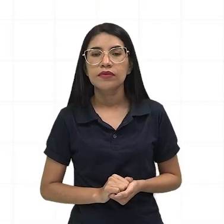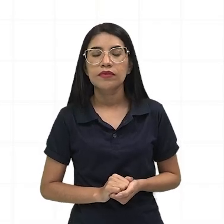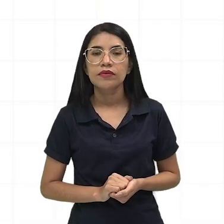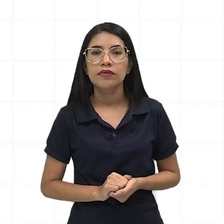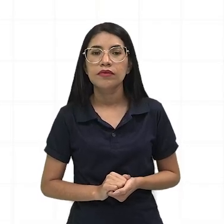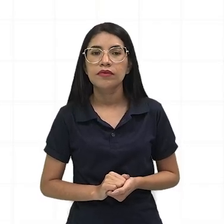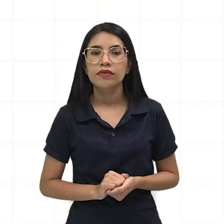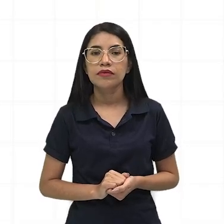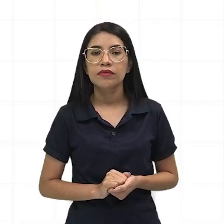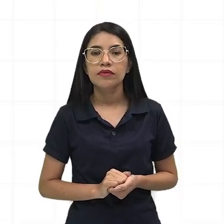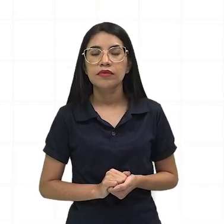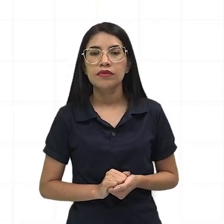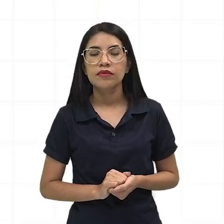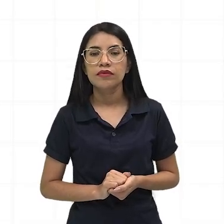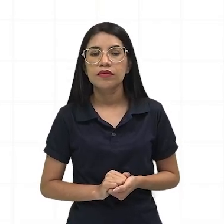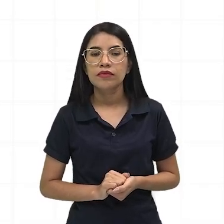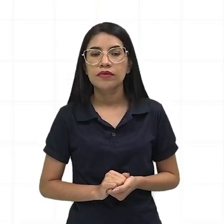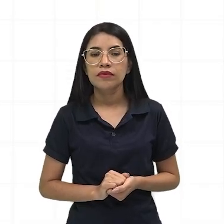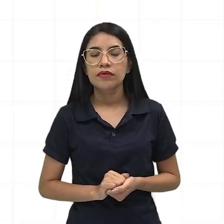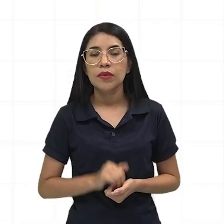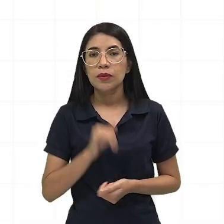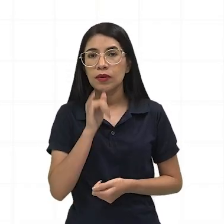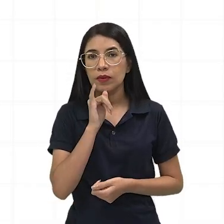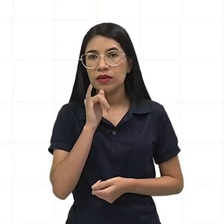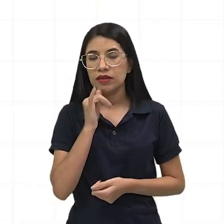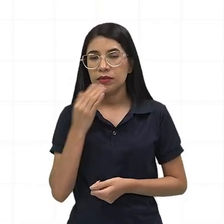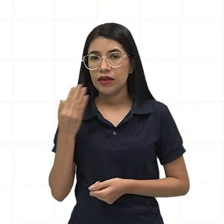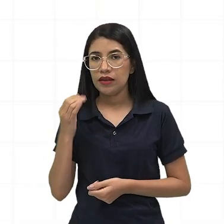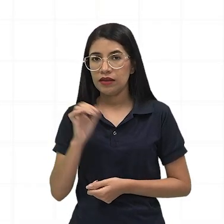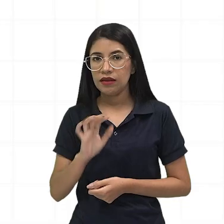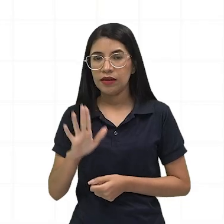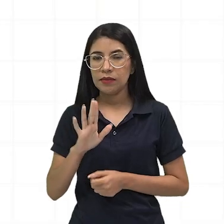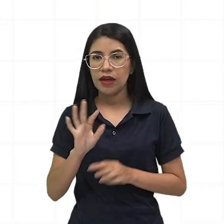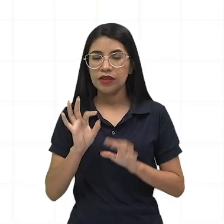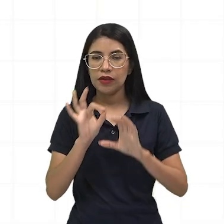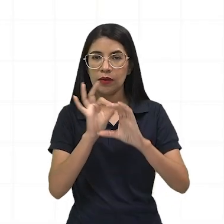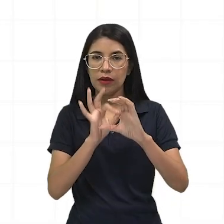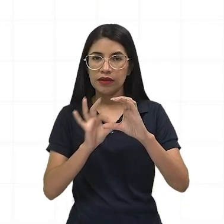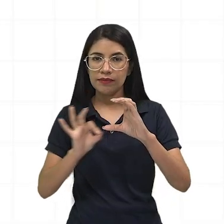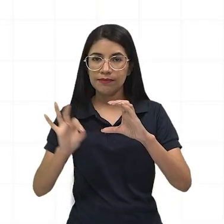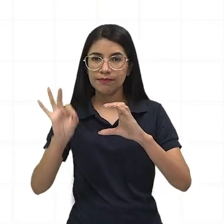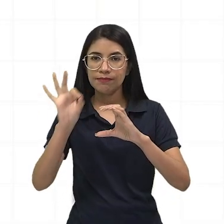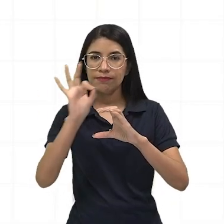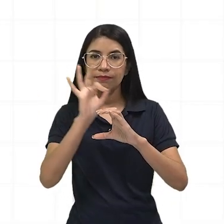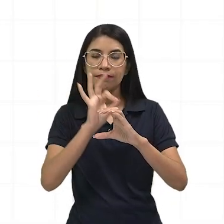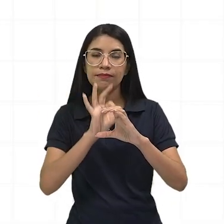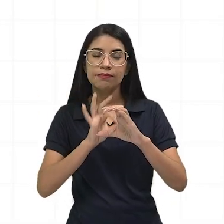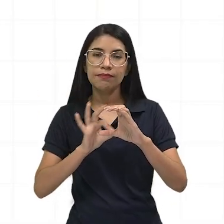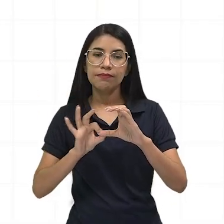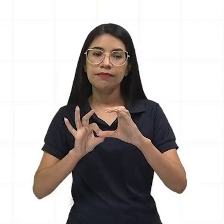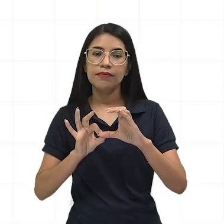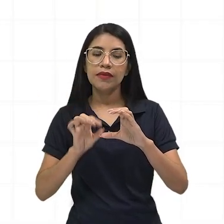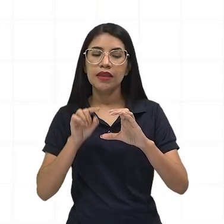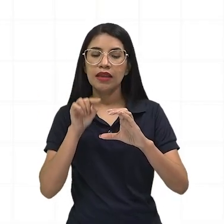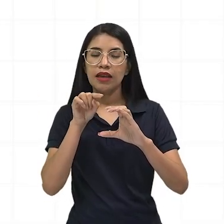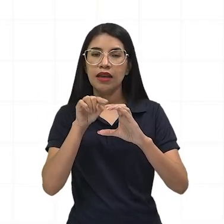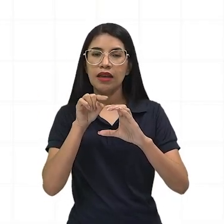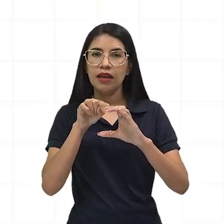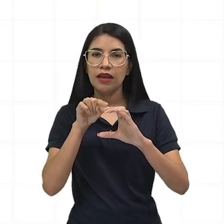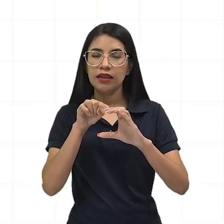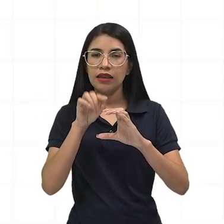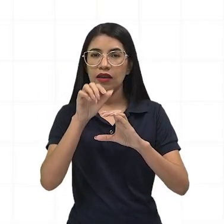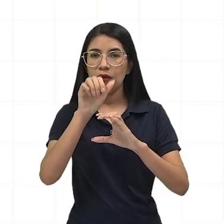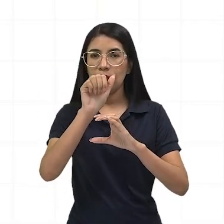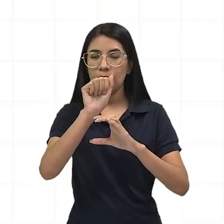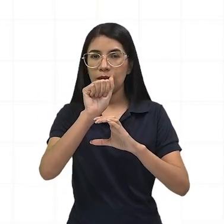Olha, a linha que está aqui, ó, essa linha aqui, vamos supor que aqui eu tenho um ponto A,